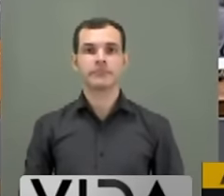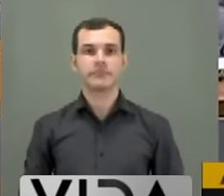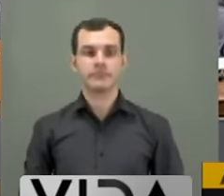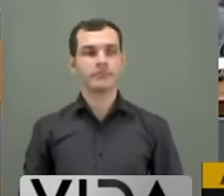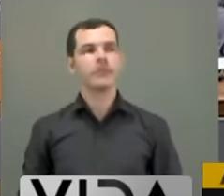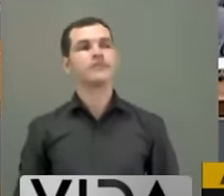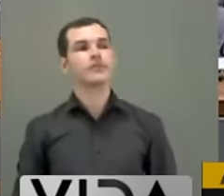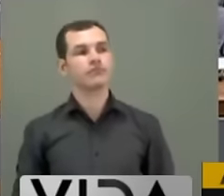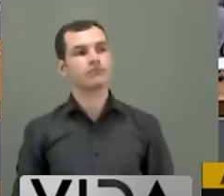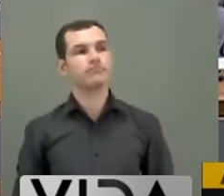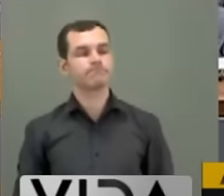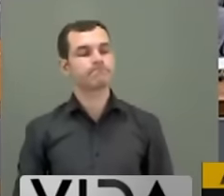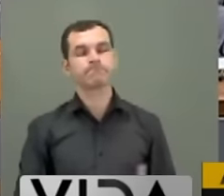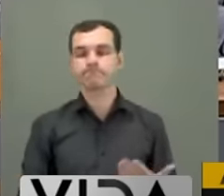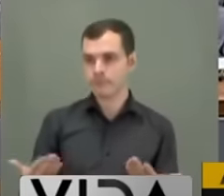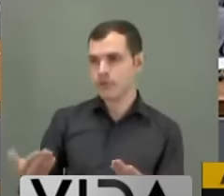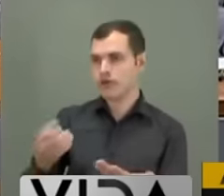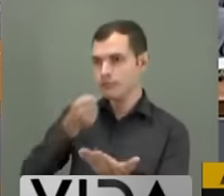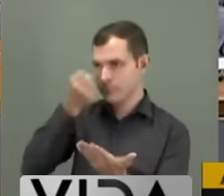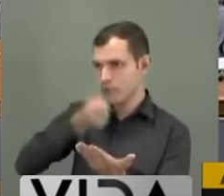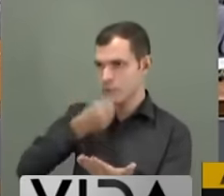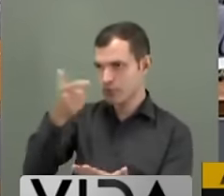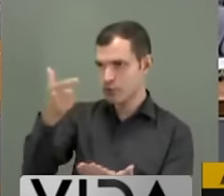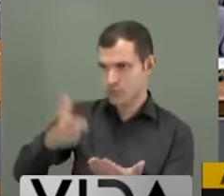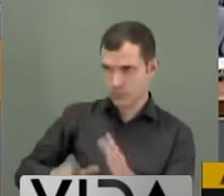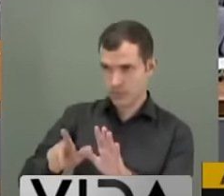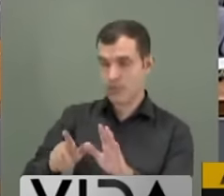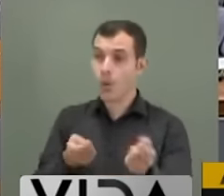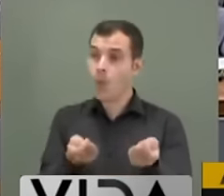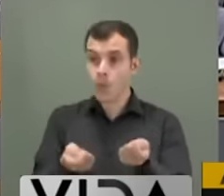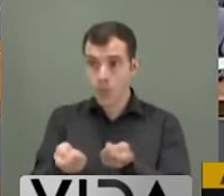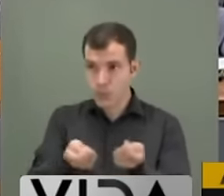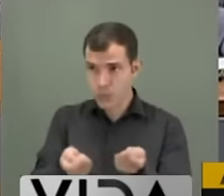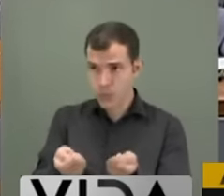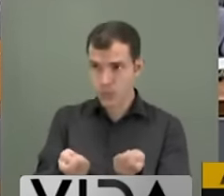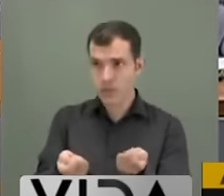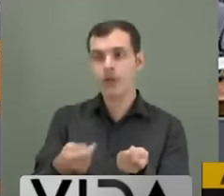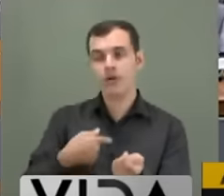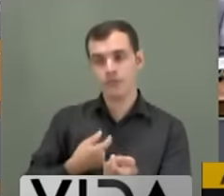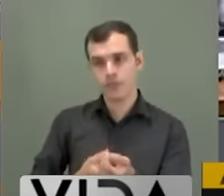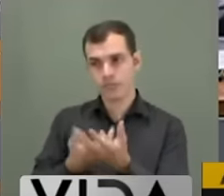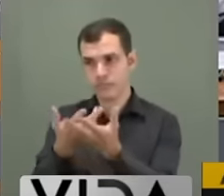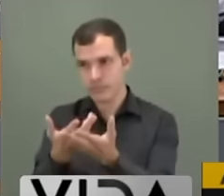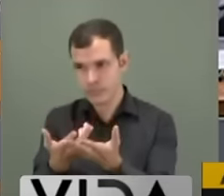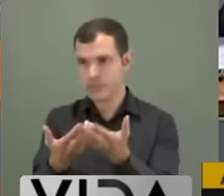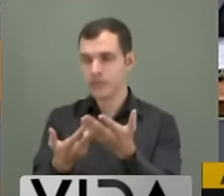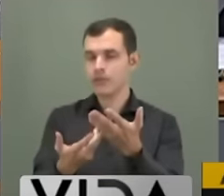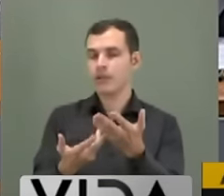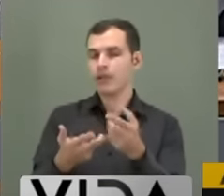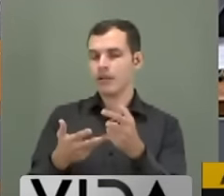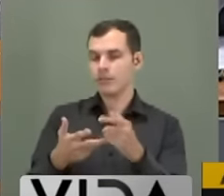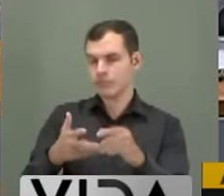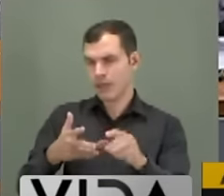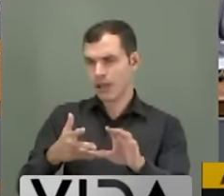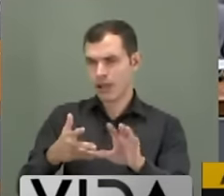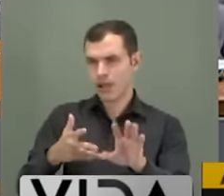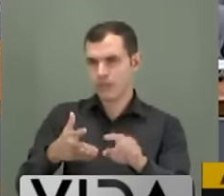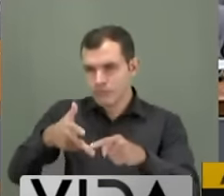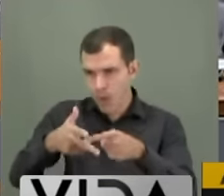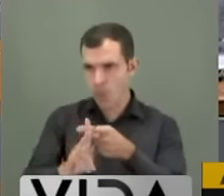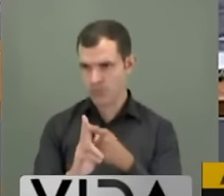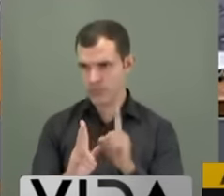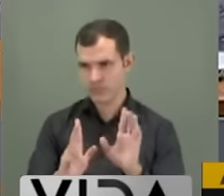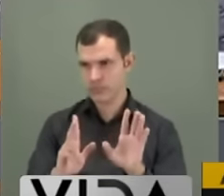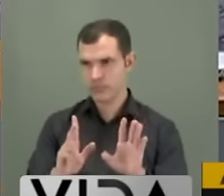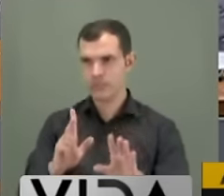novamente, o controle, ele não tem, então só vamos fazer uma correção técnica para a gente ficar, para facilitar o